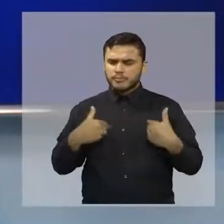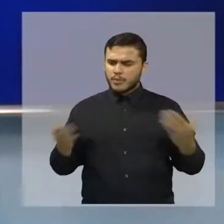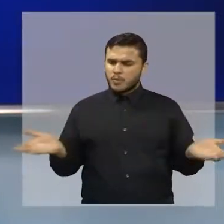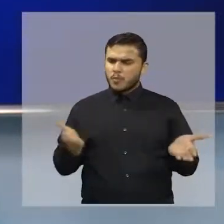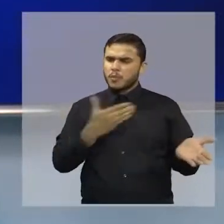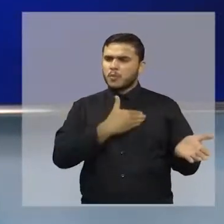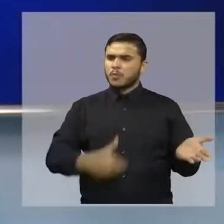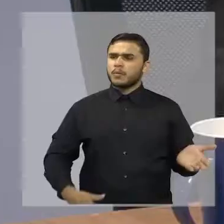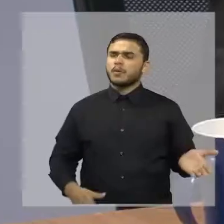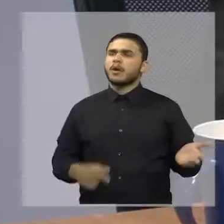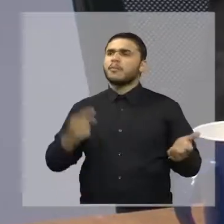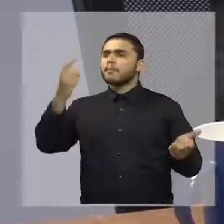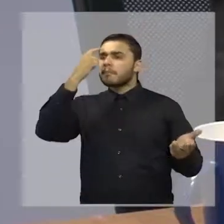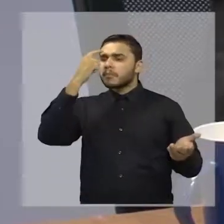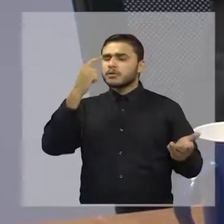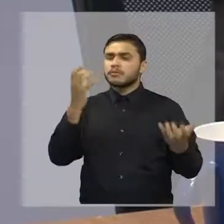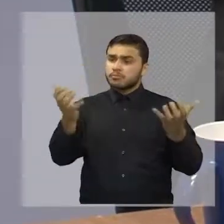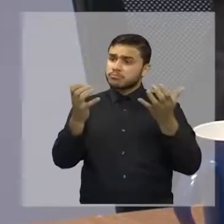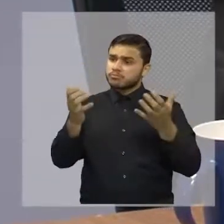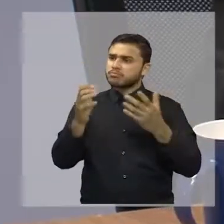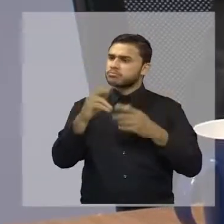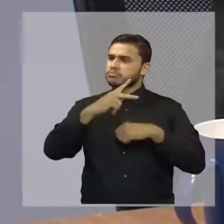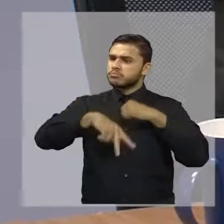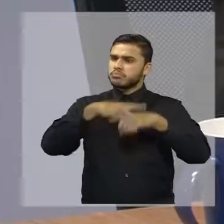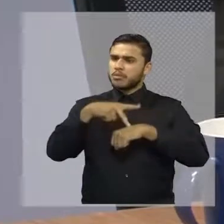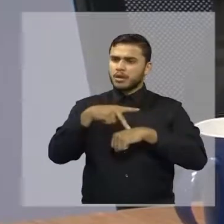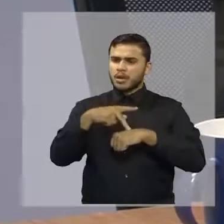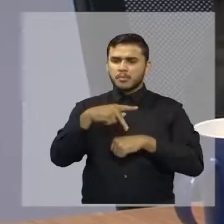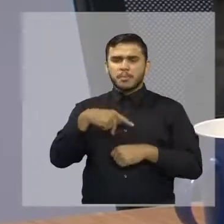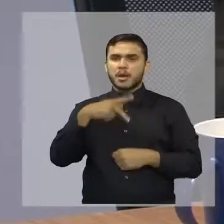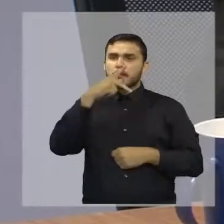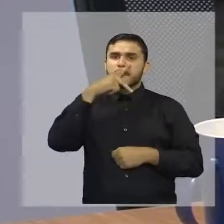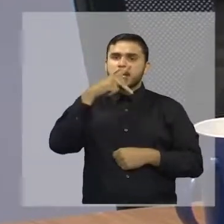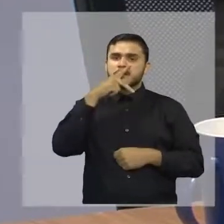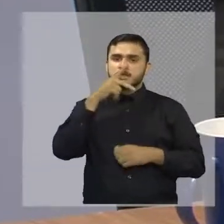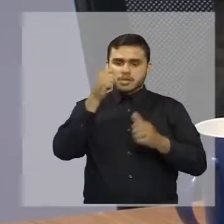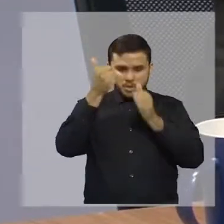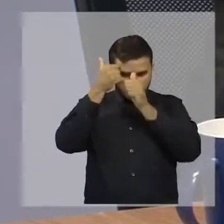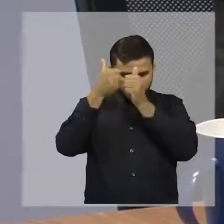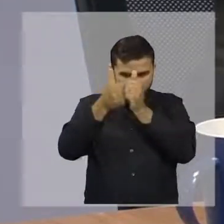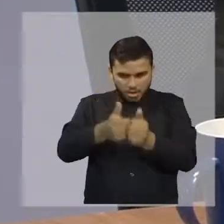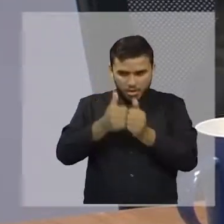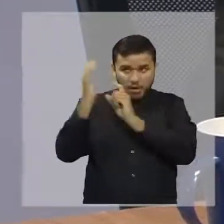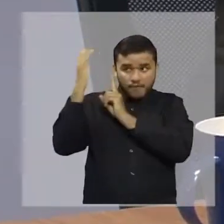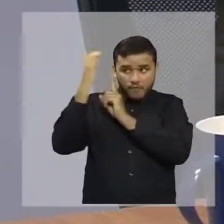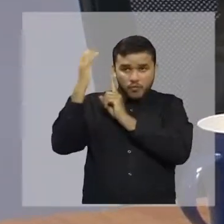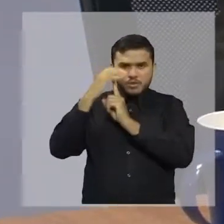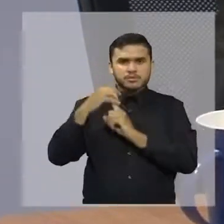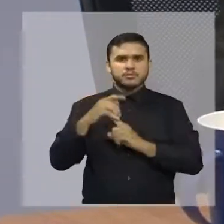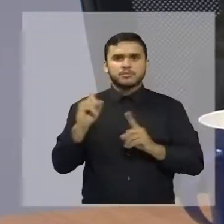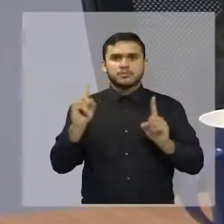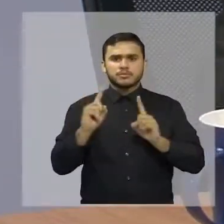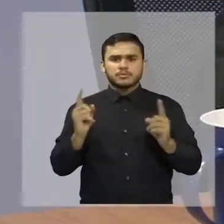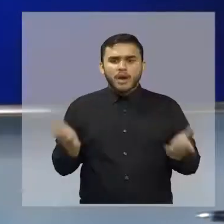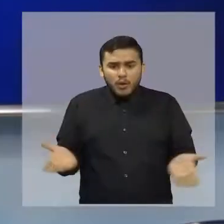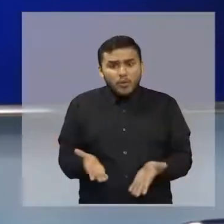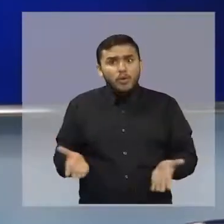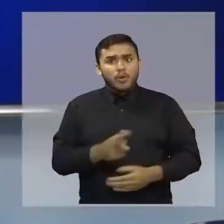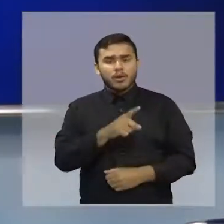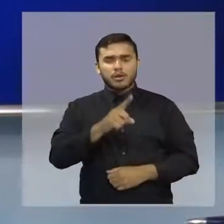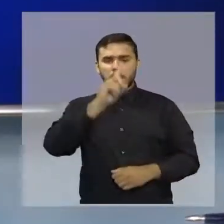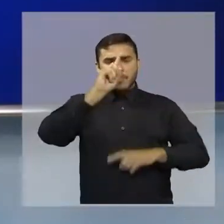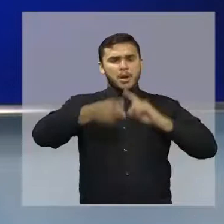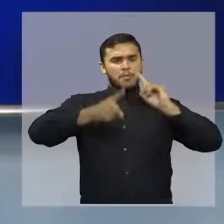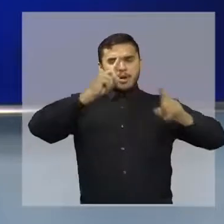esse governo é que se quer um país, que se quer uma sociedade com escola sem partido. E o que é isso? Quer partidarização maior que